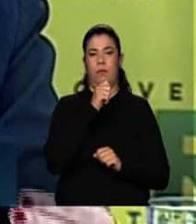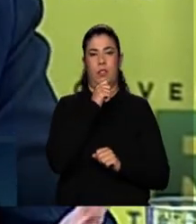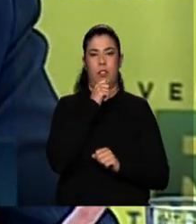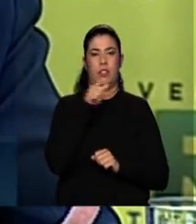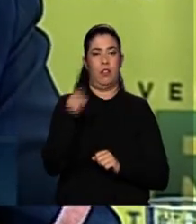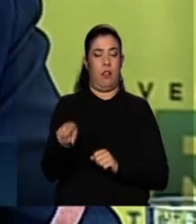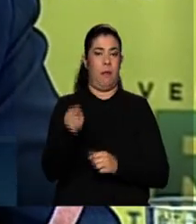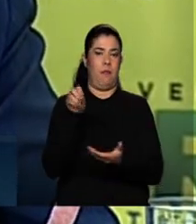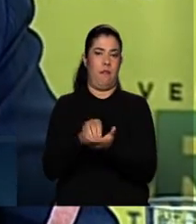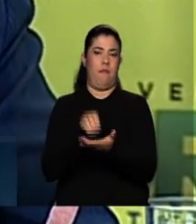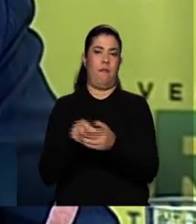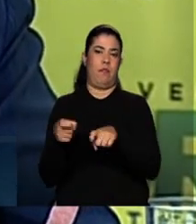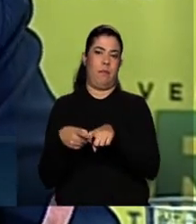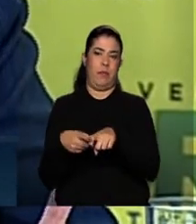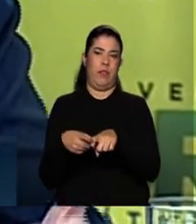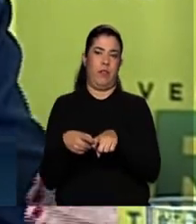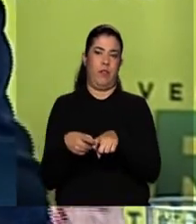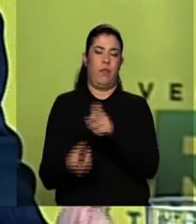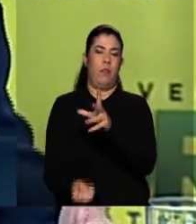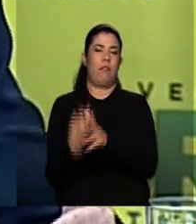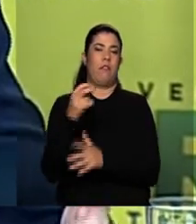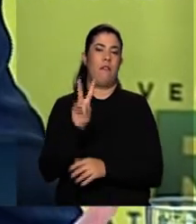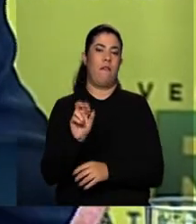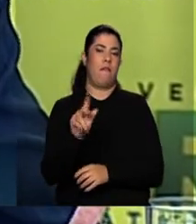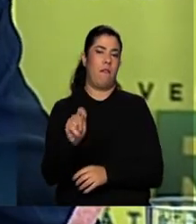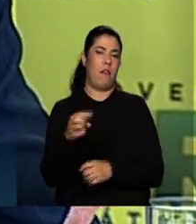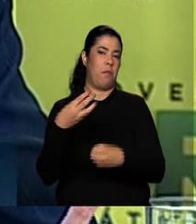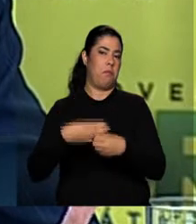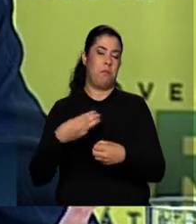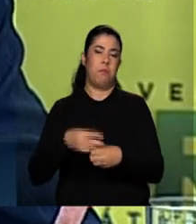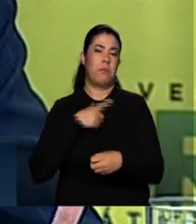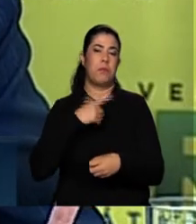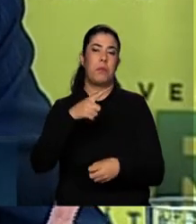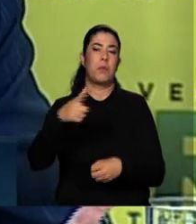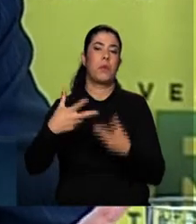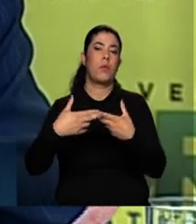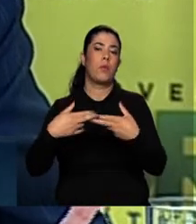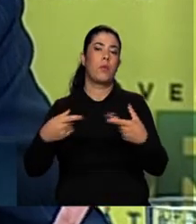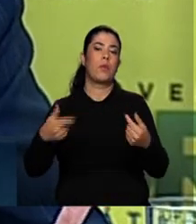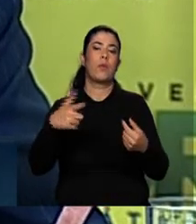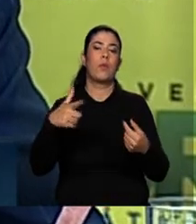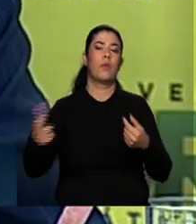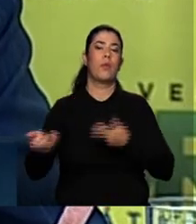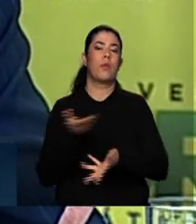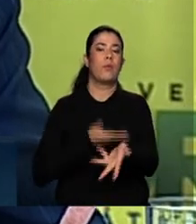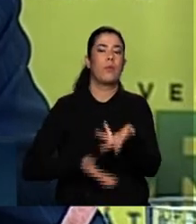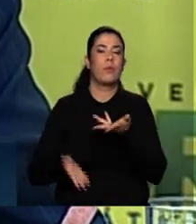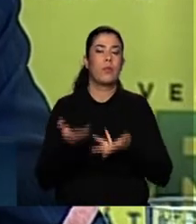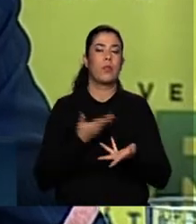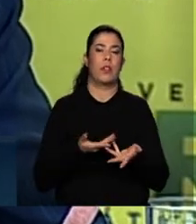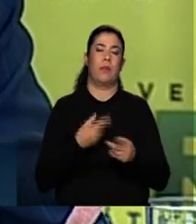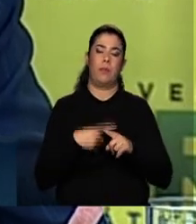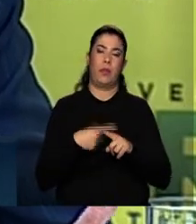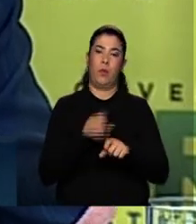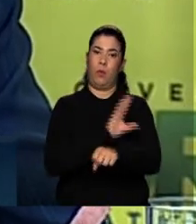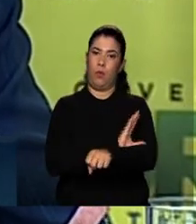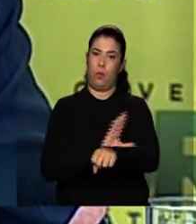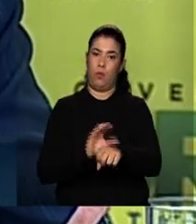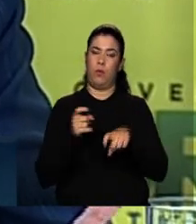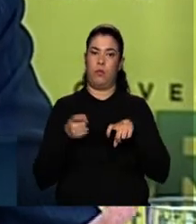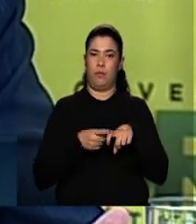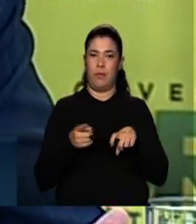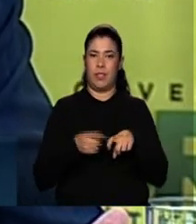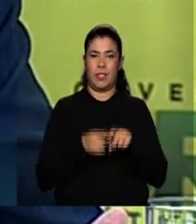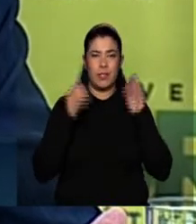levar um curso de medicina para um município onde não tem condições. Porque o curso de medicina ele tem uma